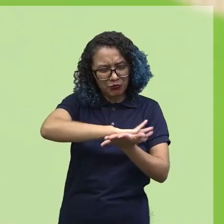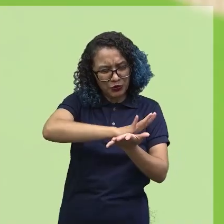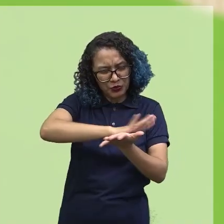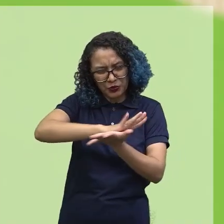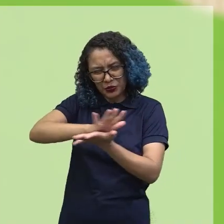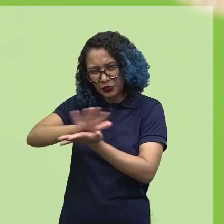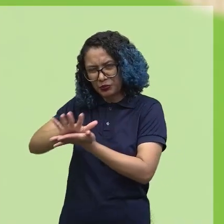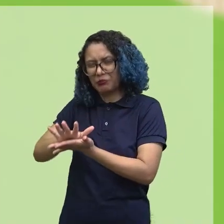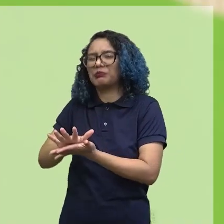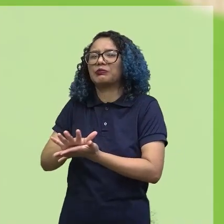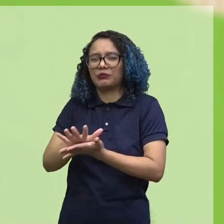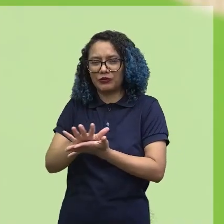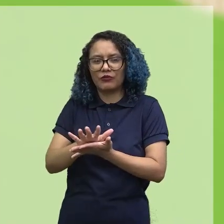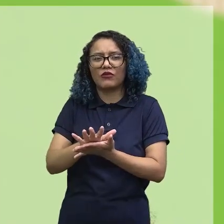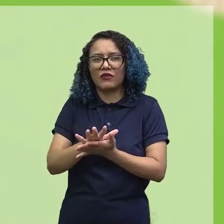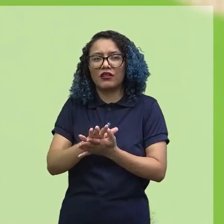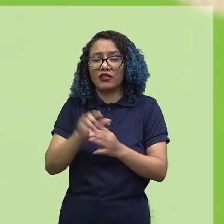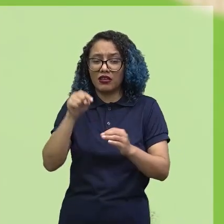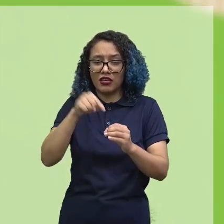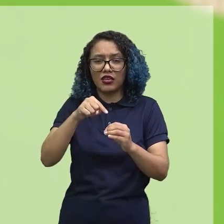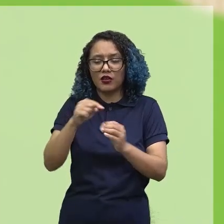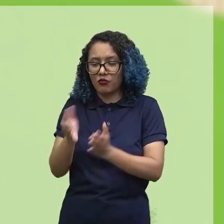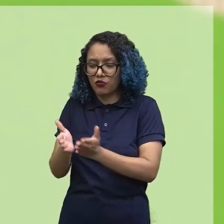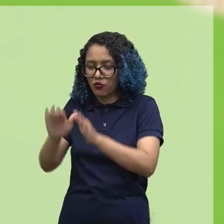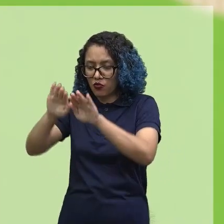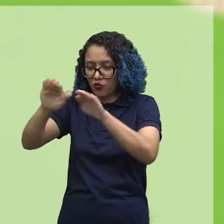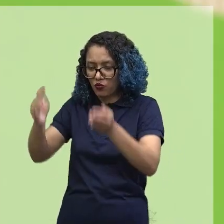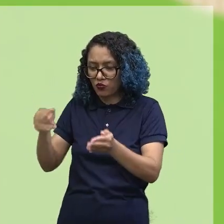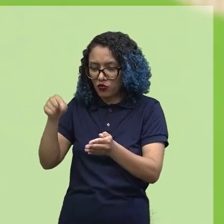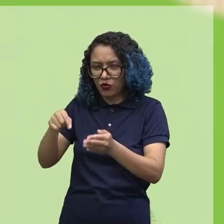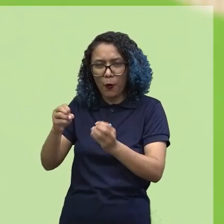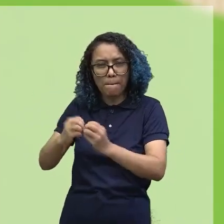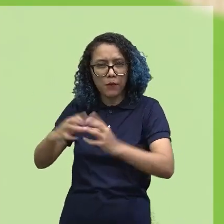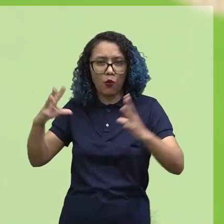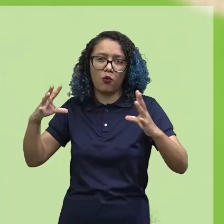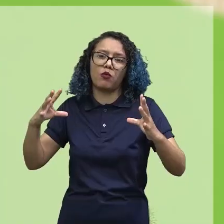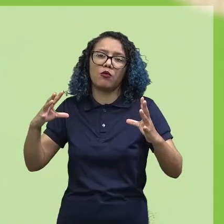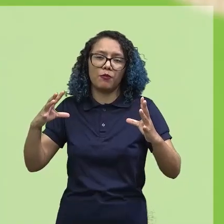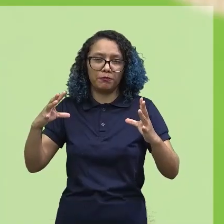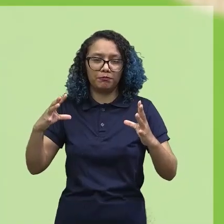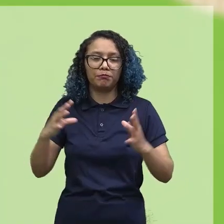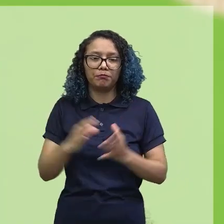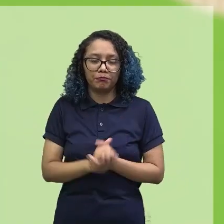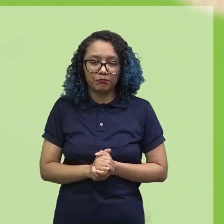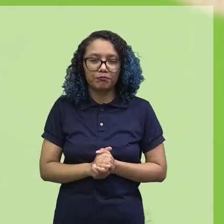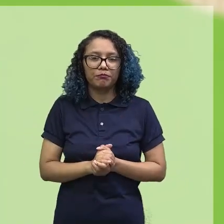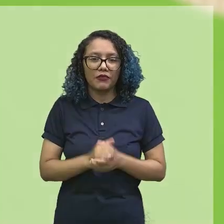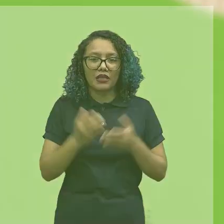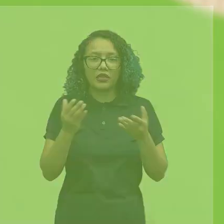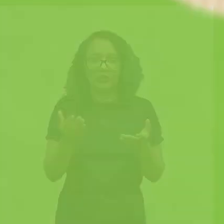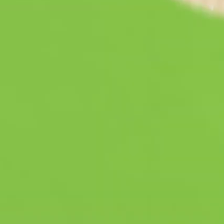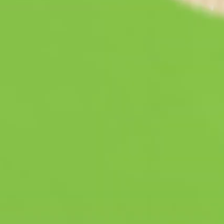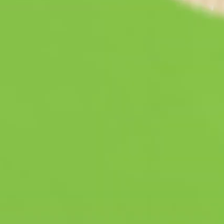Com a explosão do núcleo do reator lá da usina nuclear. Então, esses riscos de acidente,